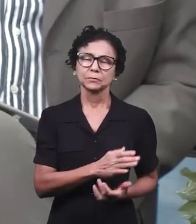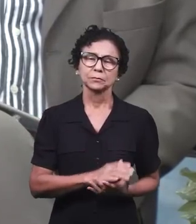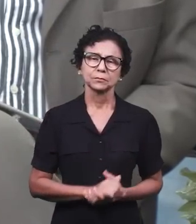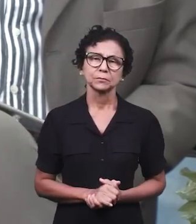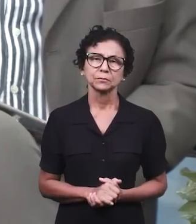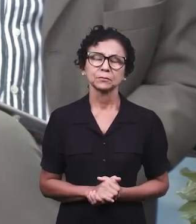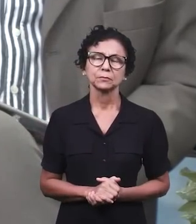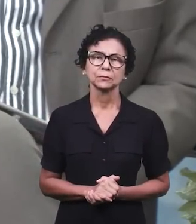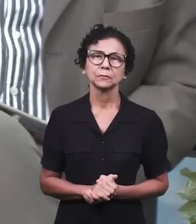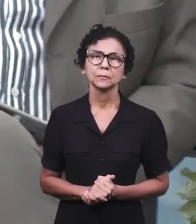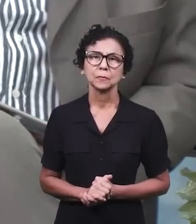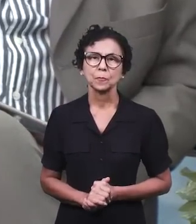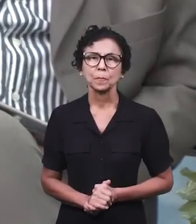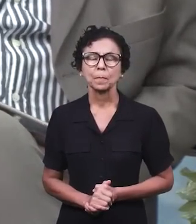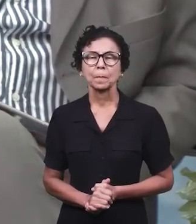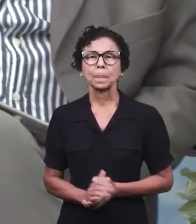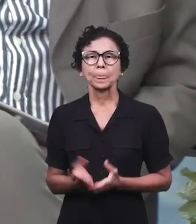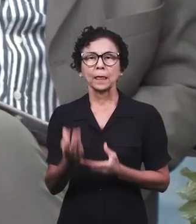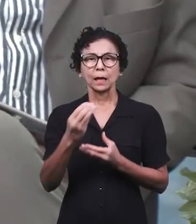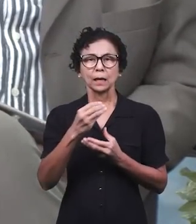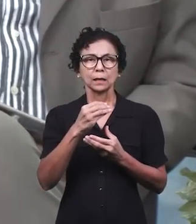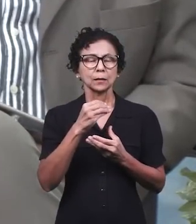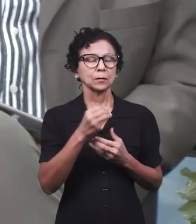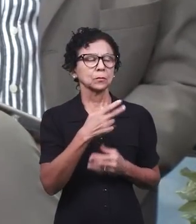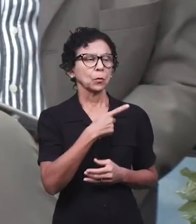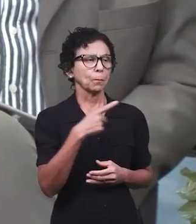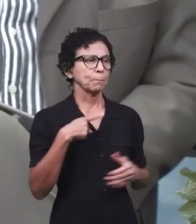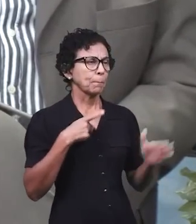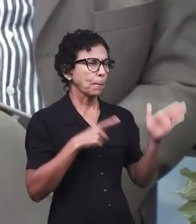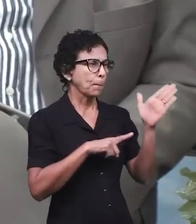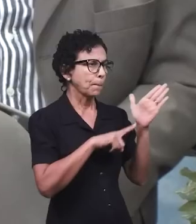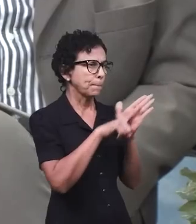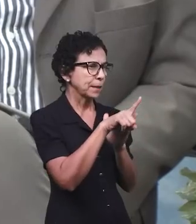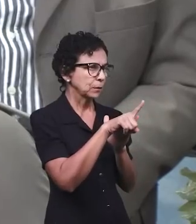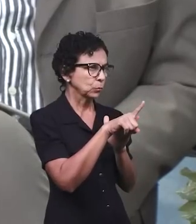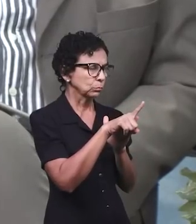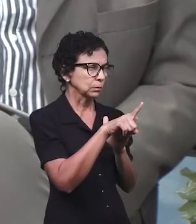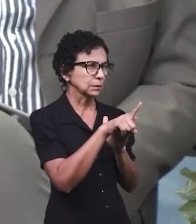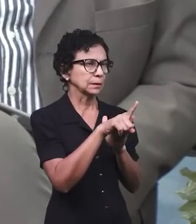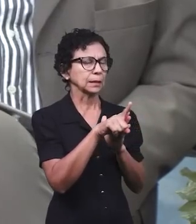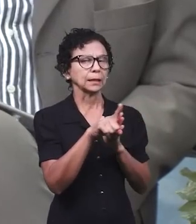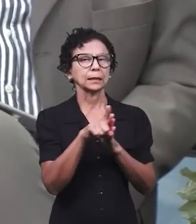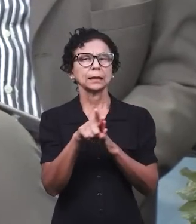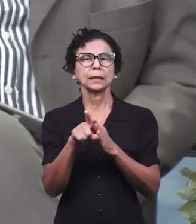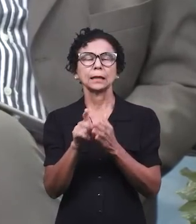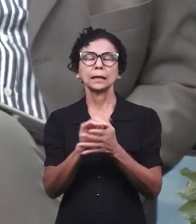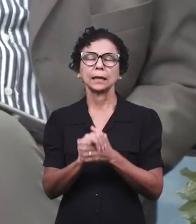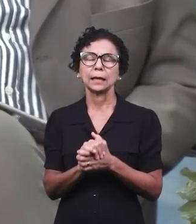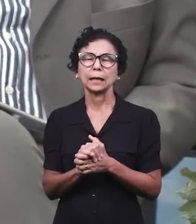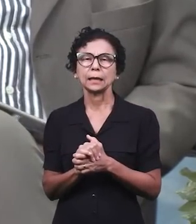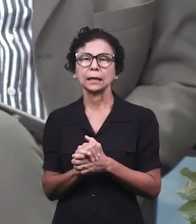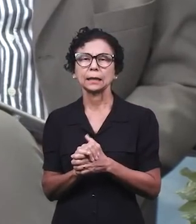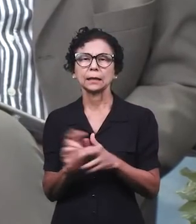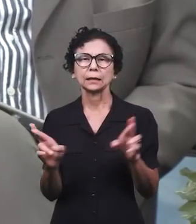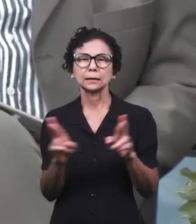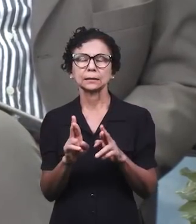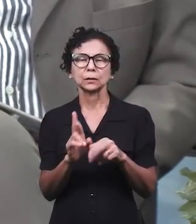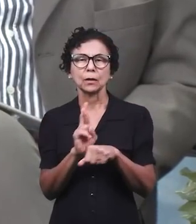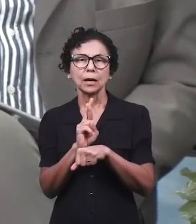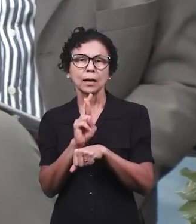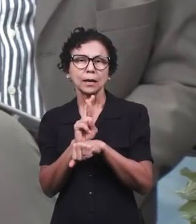financeira e no aspecto da poupança, ou seja, da reserva, quero usar essa